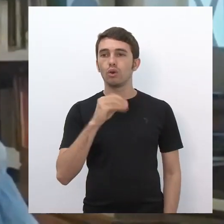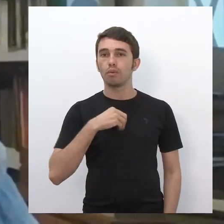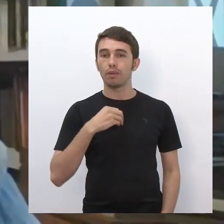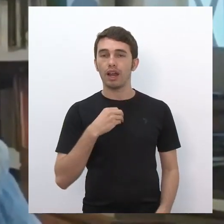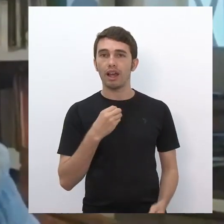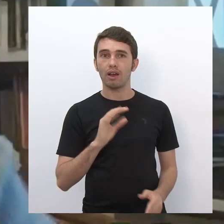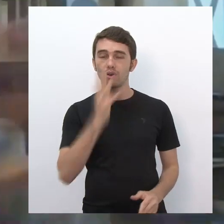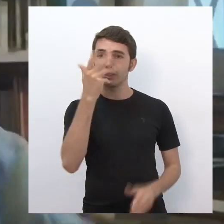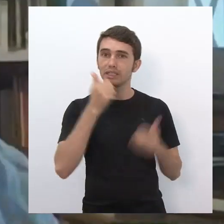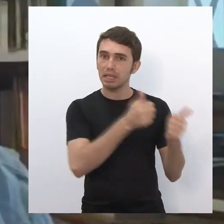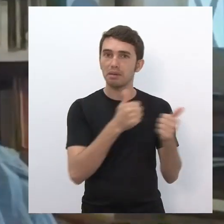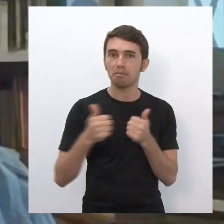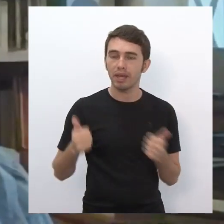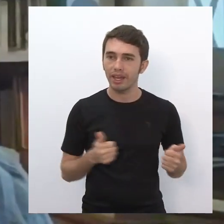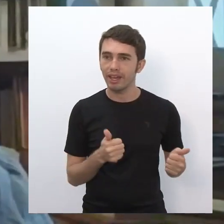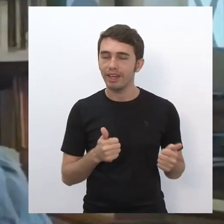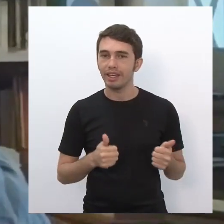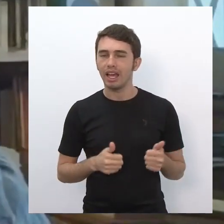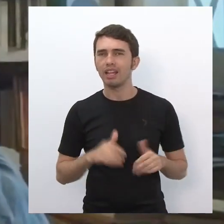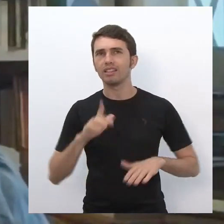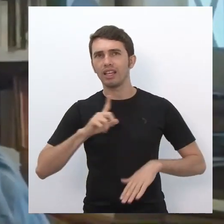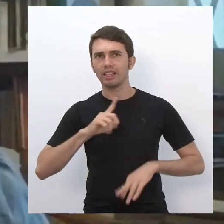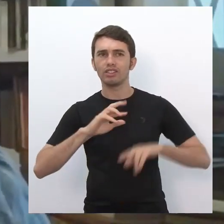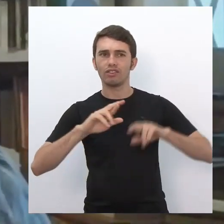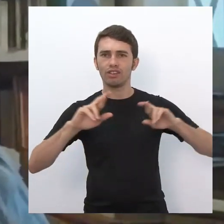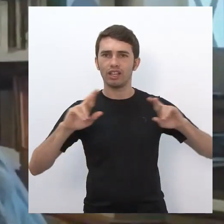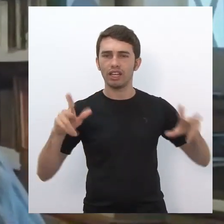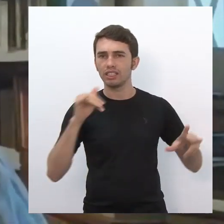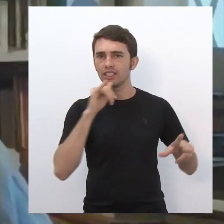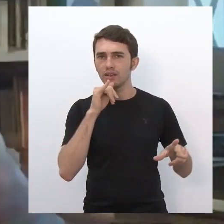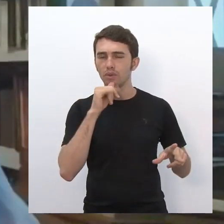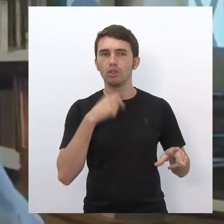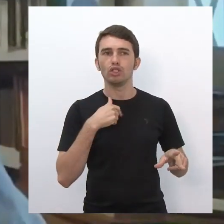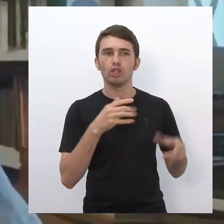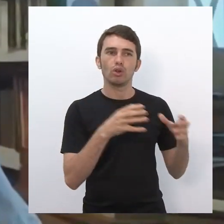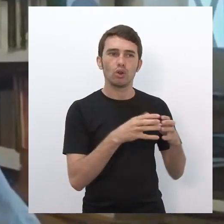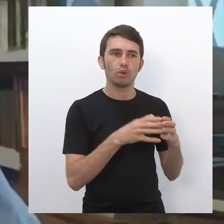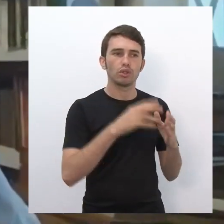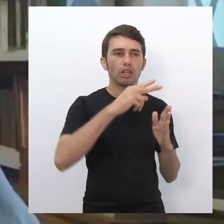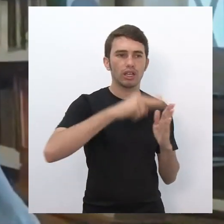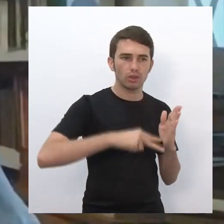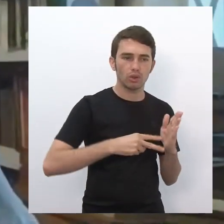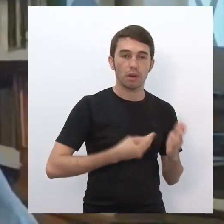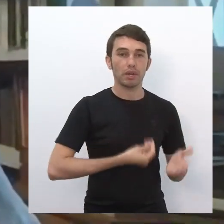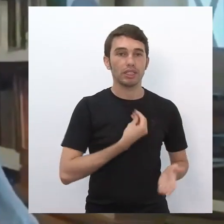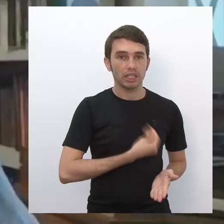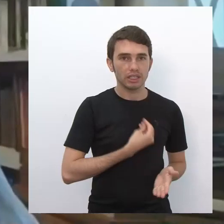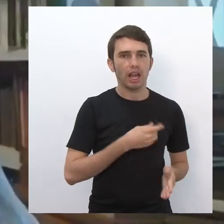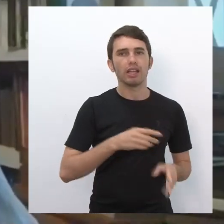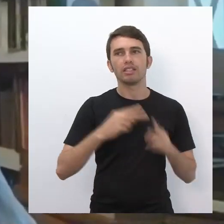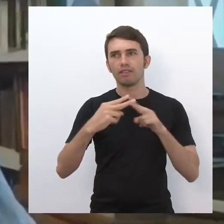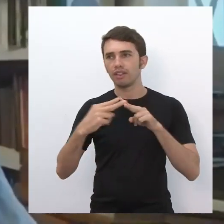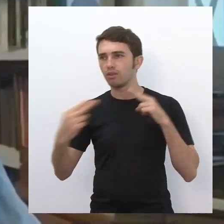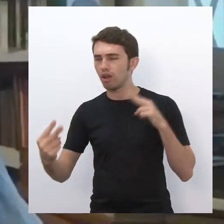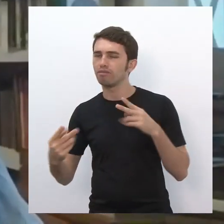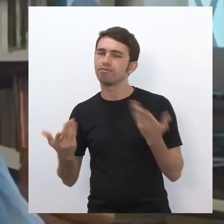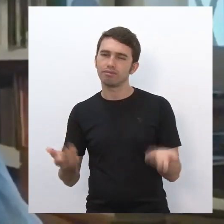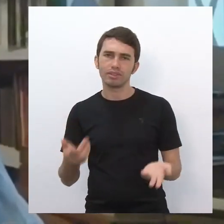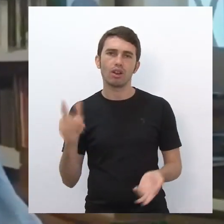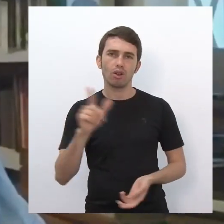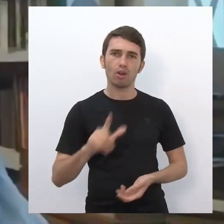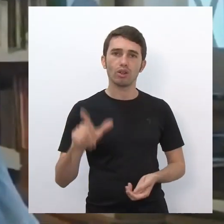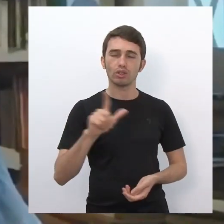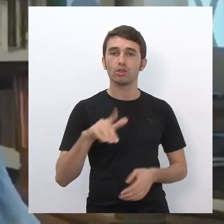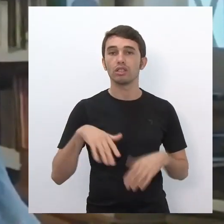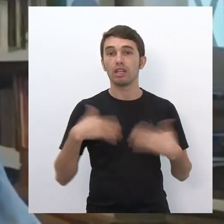leitura. Há diferenças entre clubes de leitura presenciais e virtuais, sem dúvida. Tanto